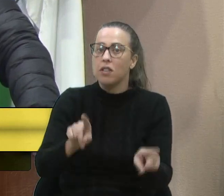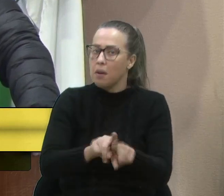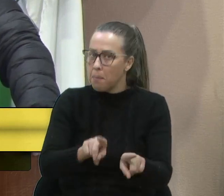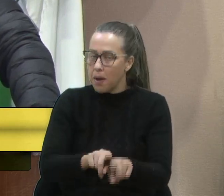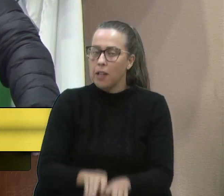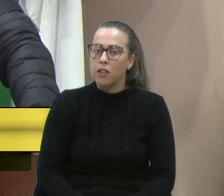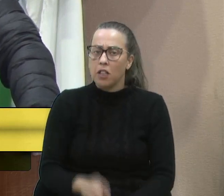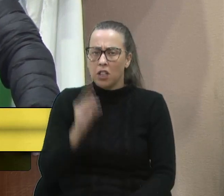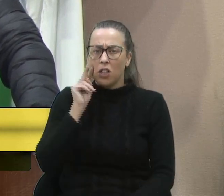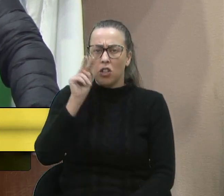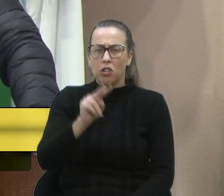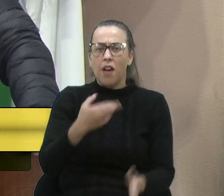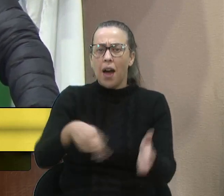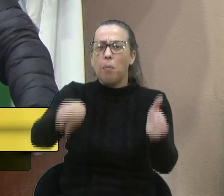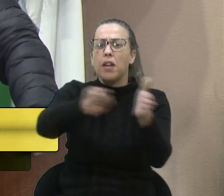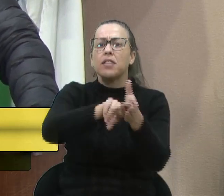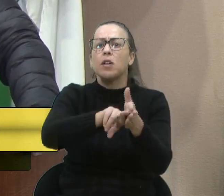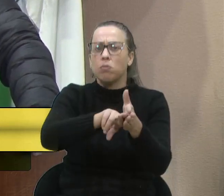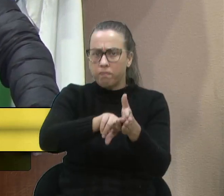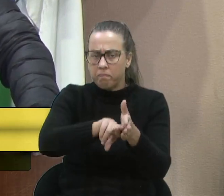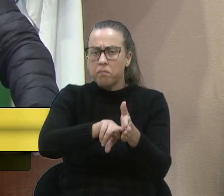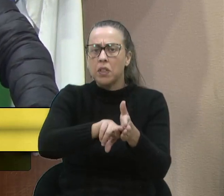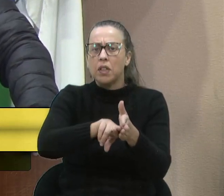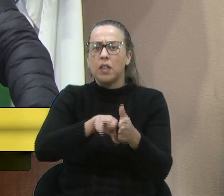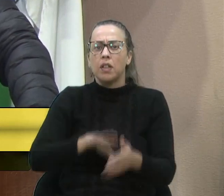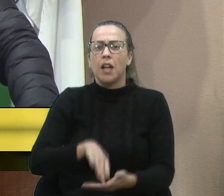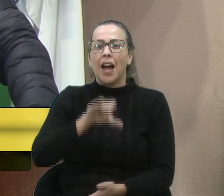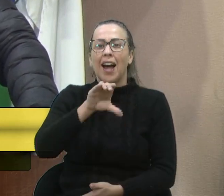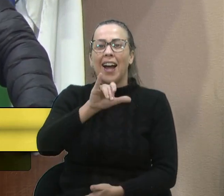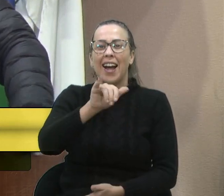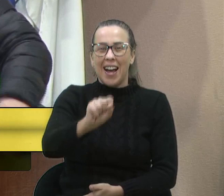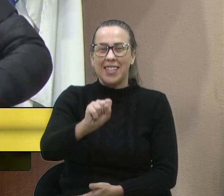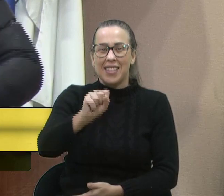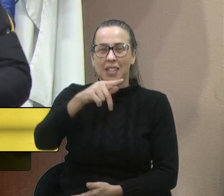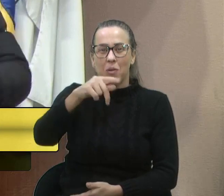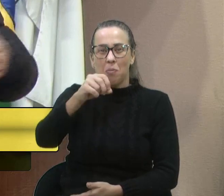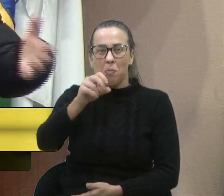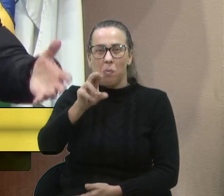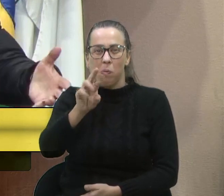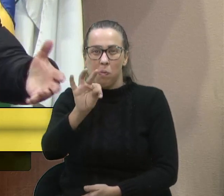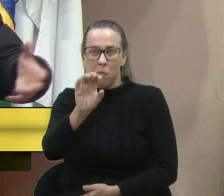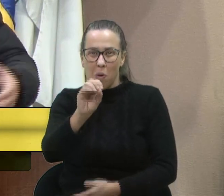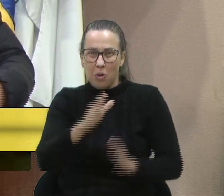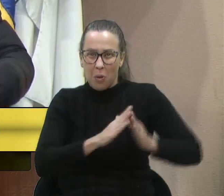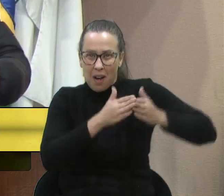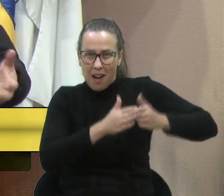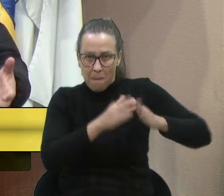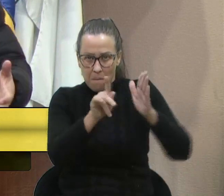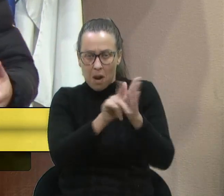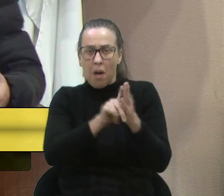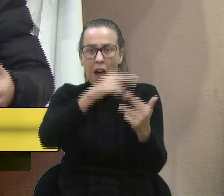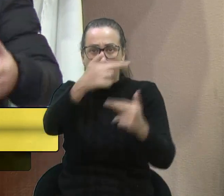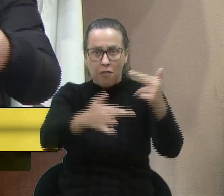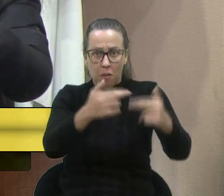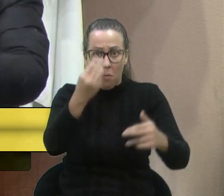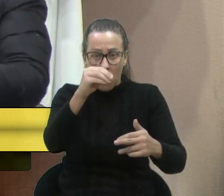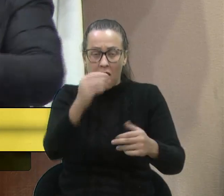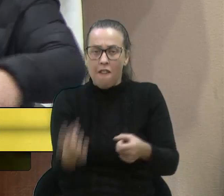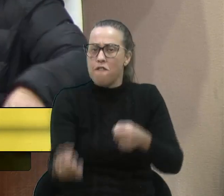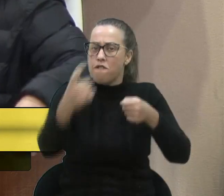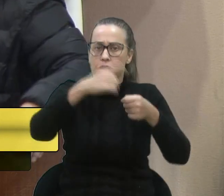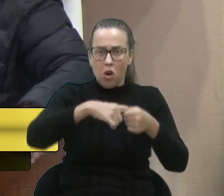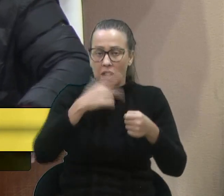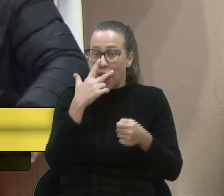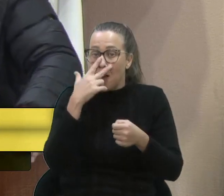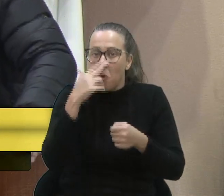questão. É só ver a recuperação que passa o Cais do Porto. Agora, outros setores da grande Porto Alegre começam a ser recuperados e, principalmente